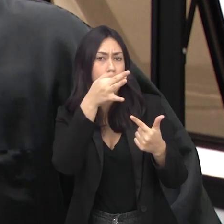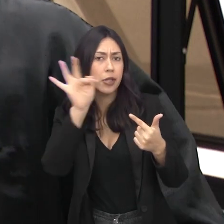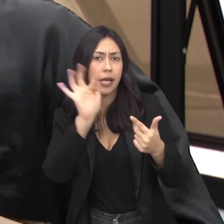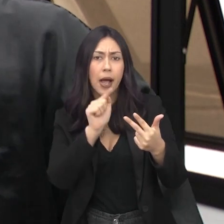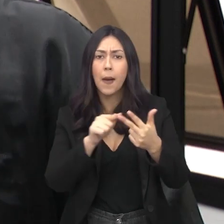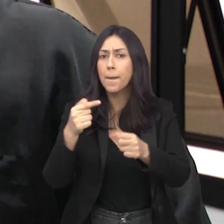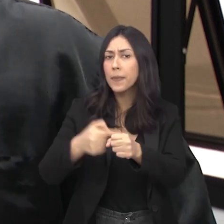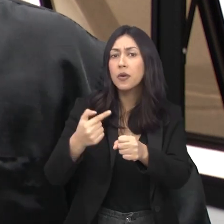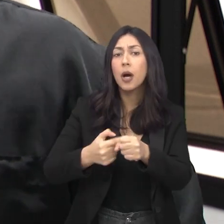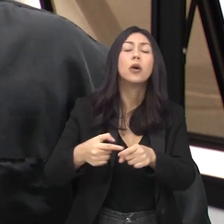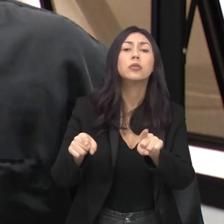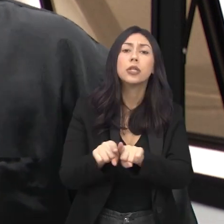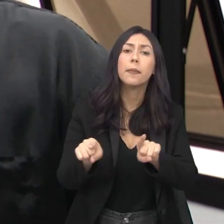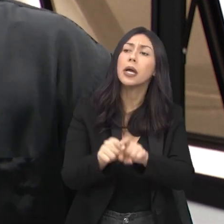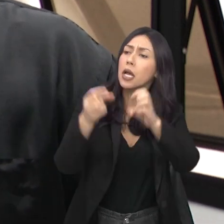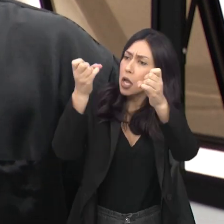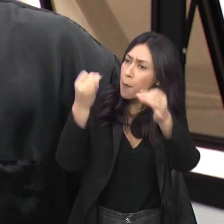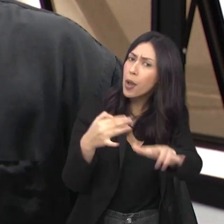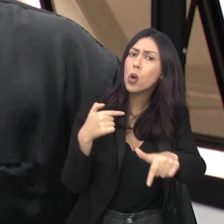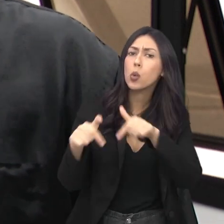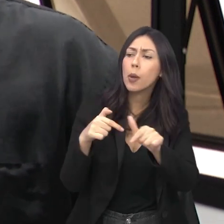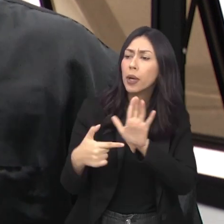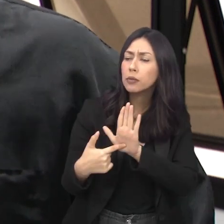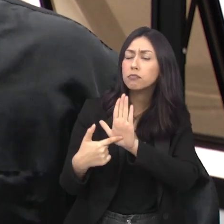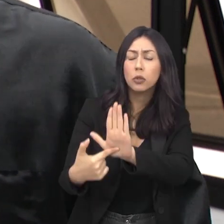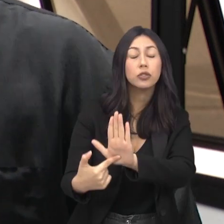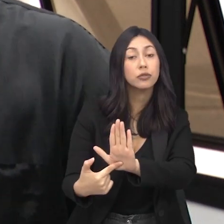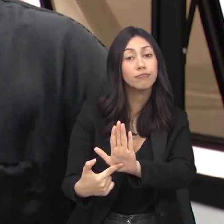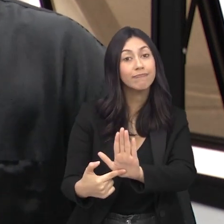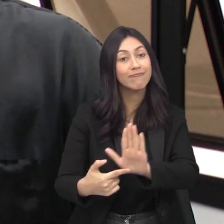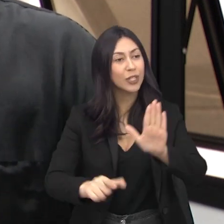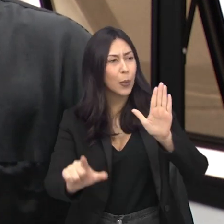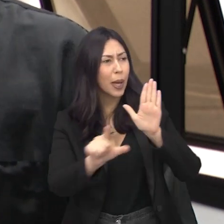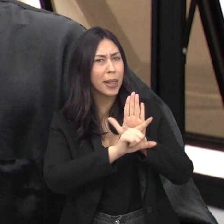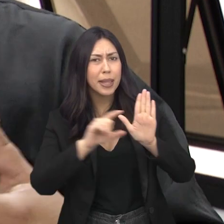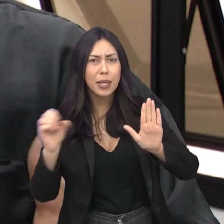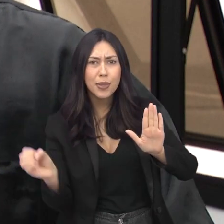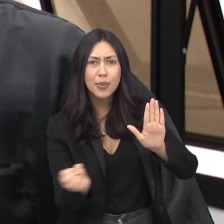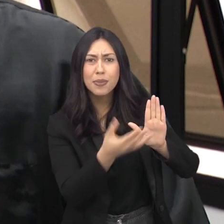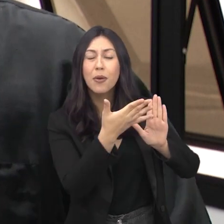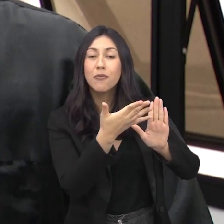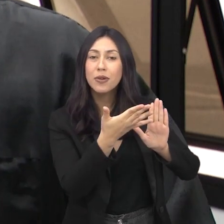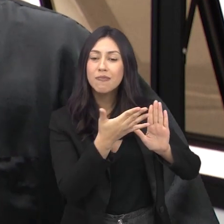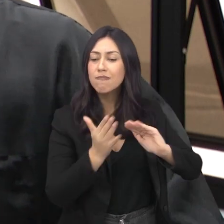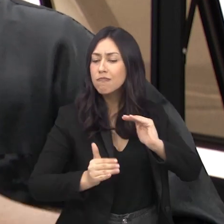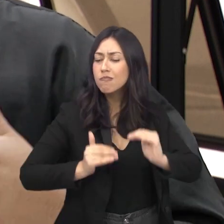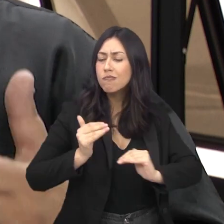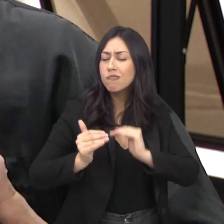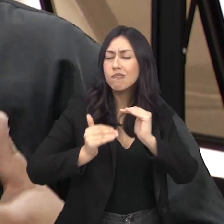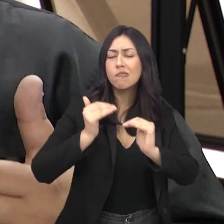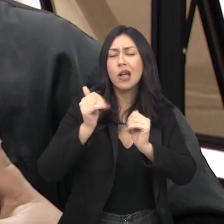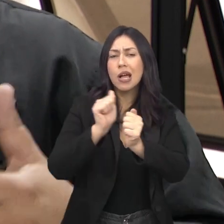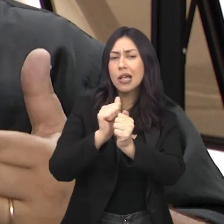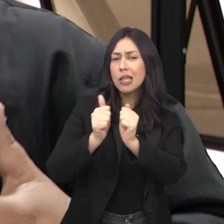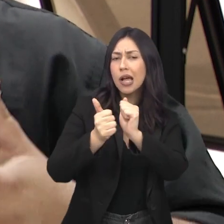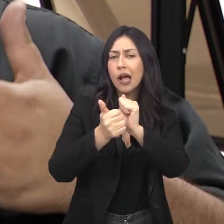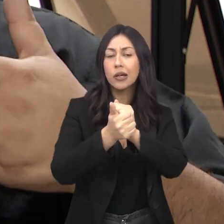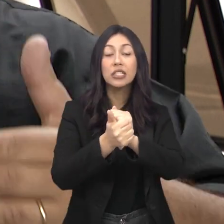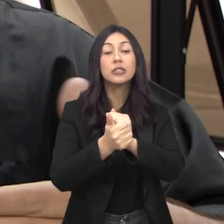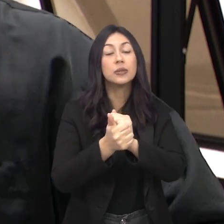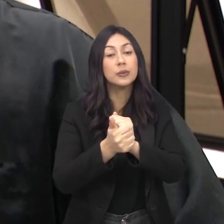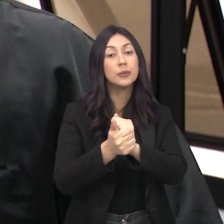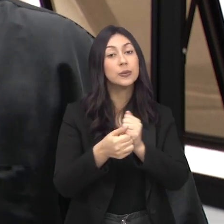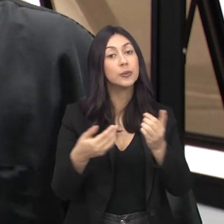também preste contas do trabalho à população. Então a lei de transparência é uma inovação, ela cada vez mais vem